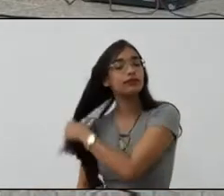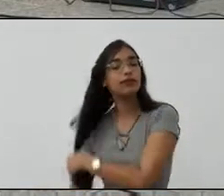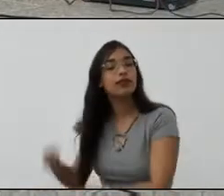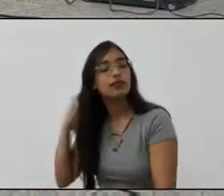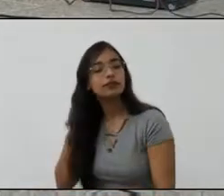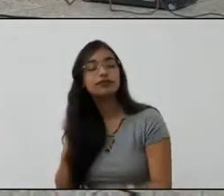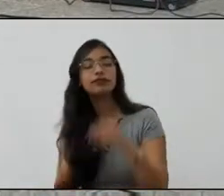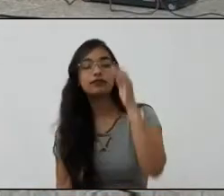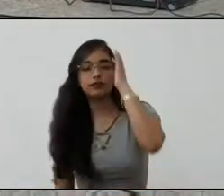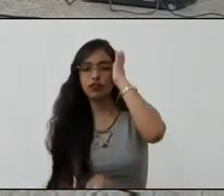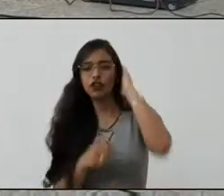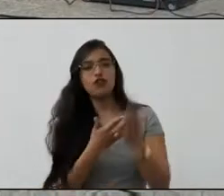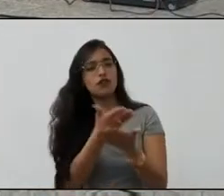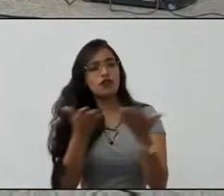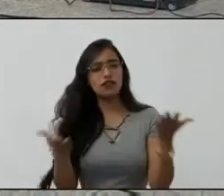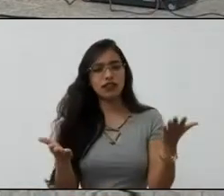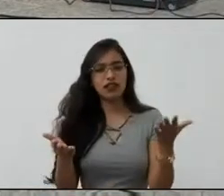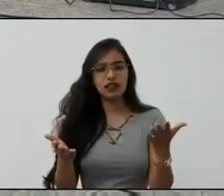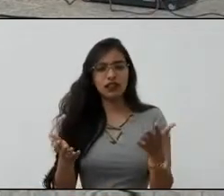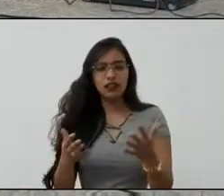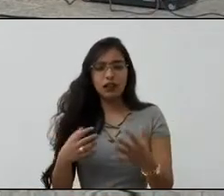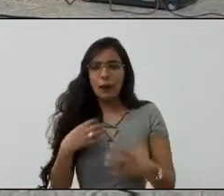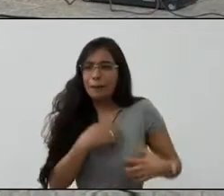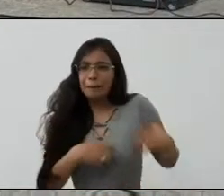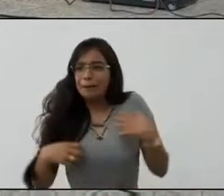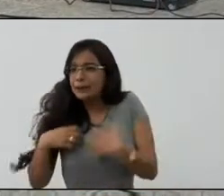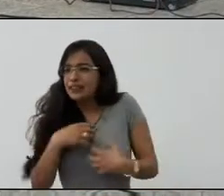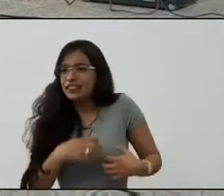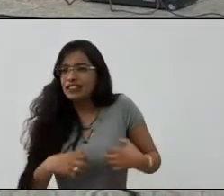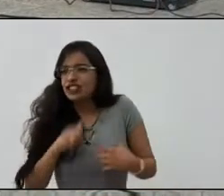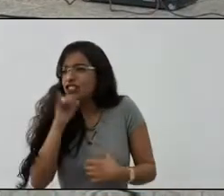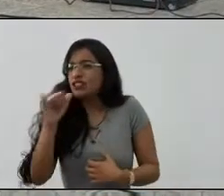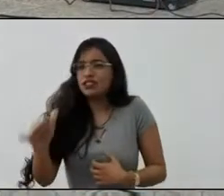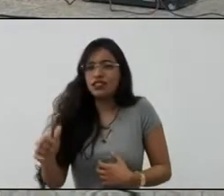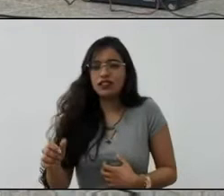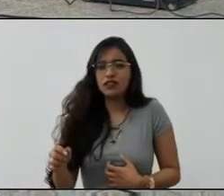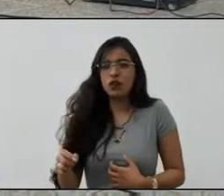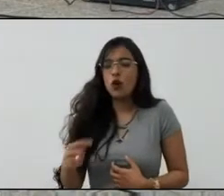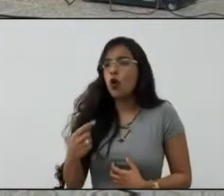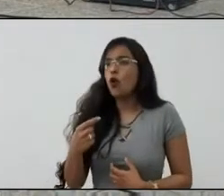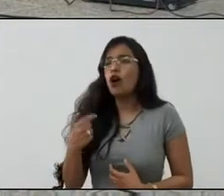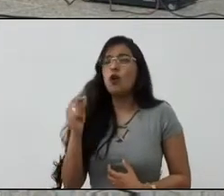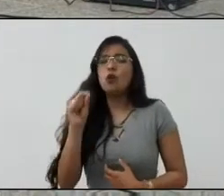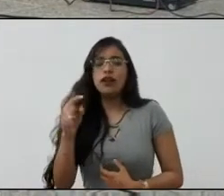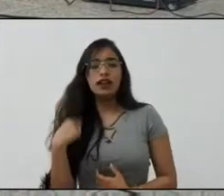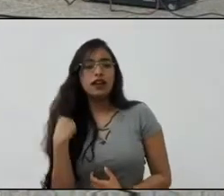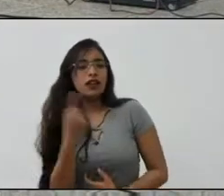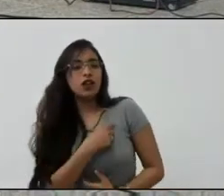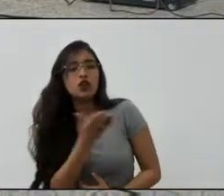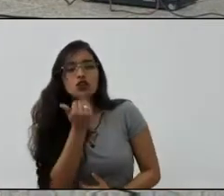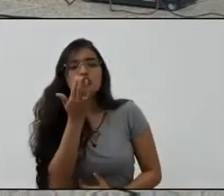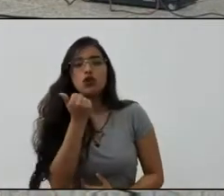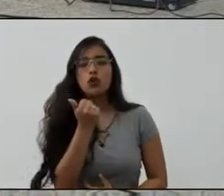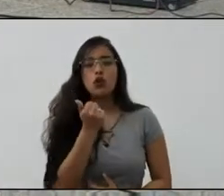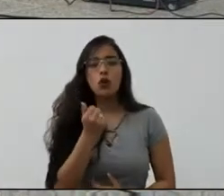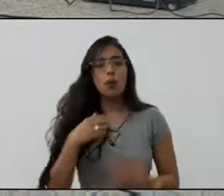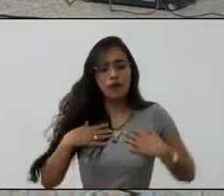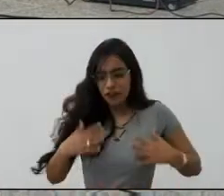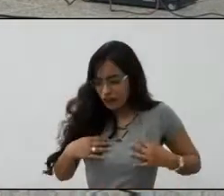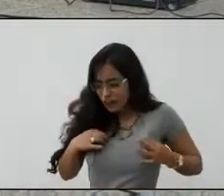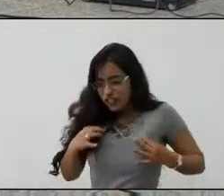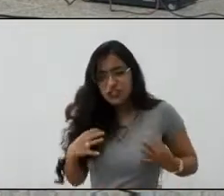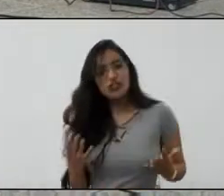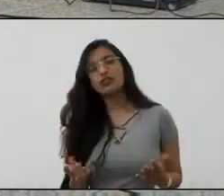Não andeis, pois, inquietos, dizendo: que comeremos, ou que beberemos, ou com que